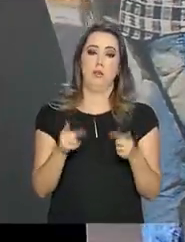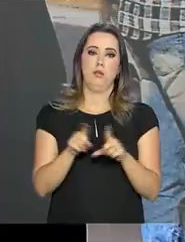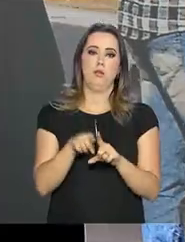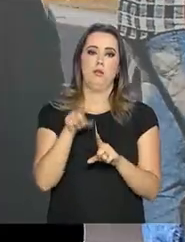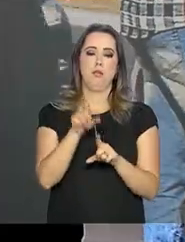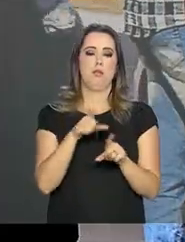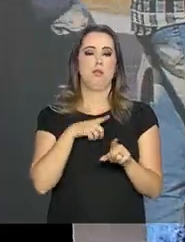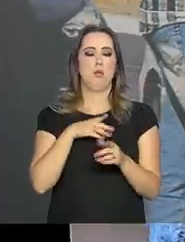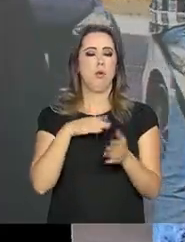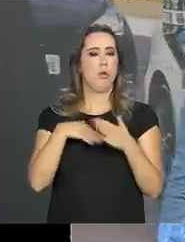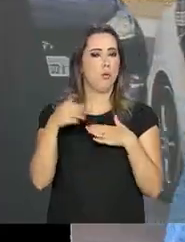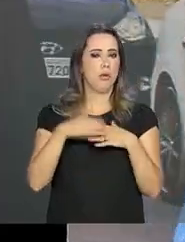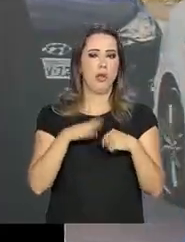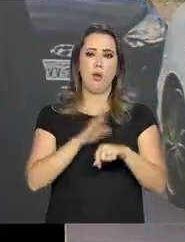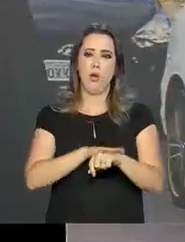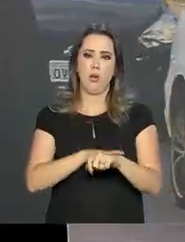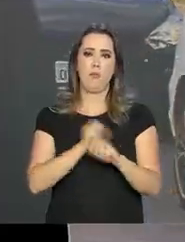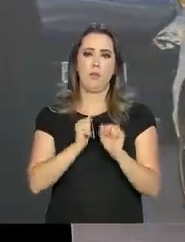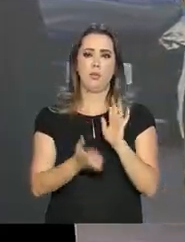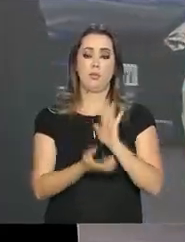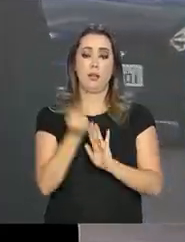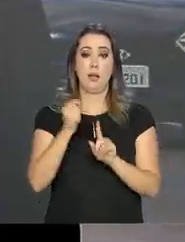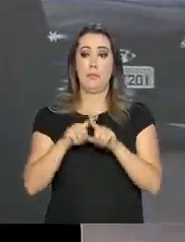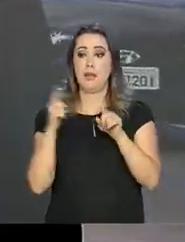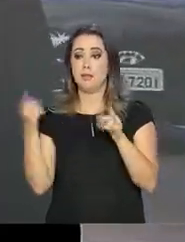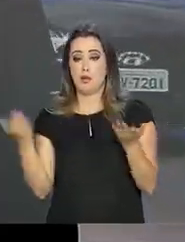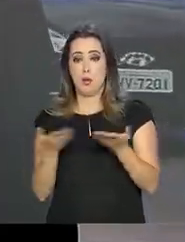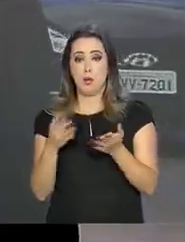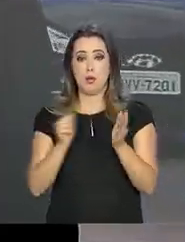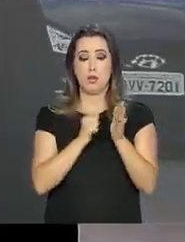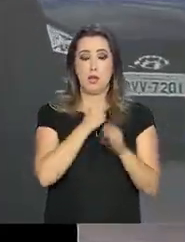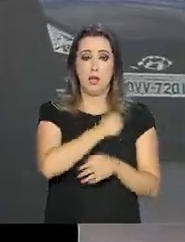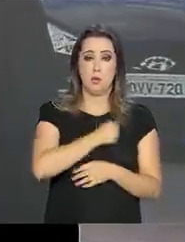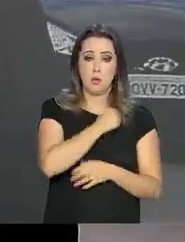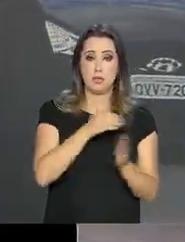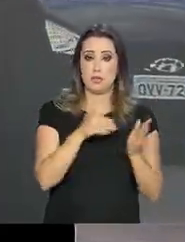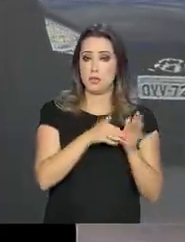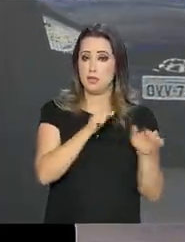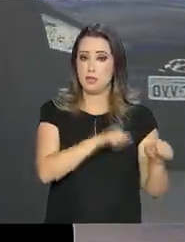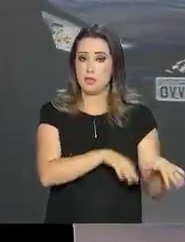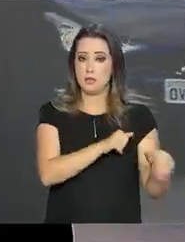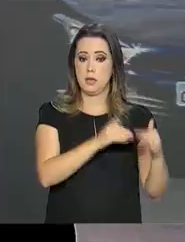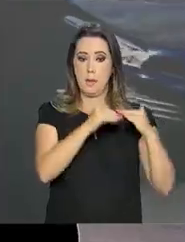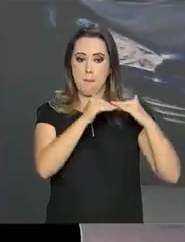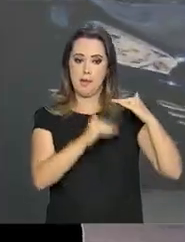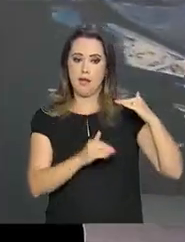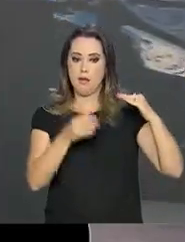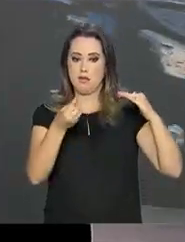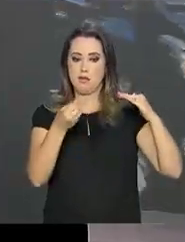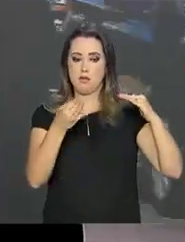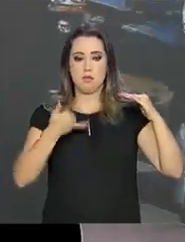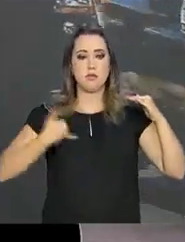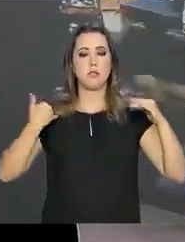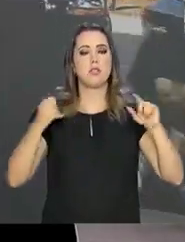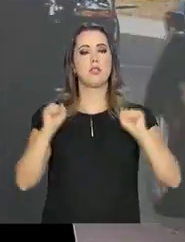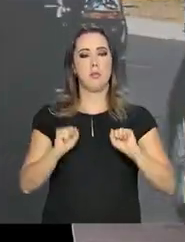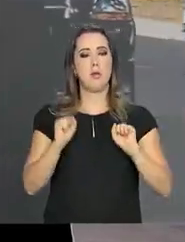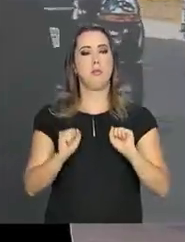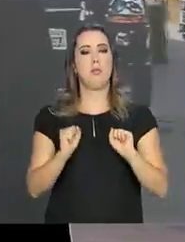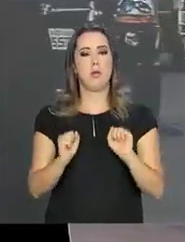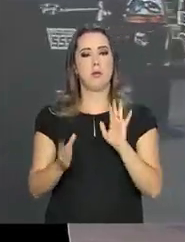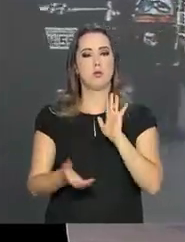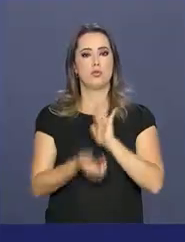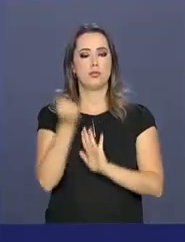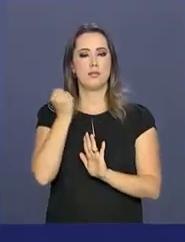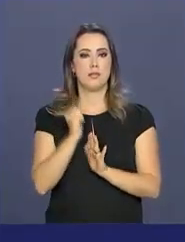qualquer momento a diferença é que entre agosto e setembro as outras pessoas que tenham menos 60 anos por exemplo também vão poder fazer